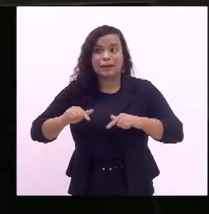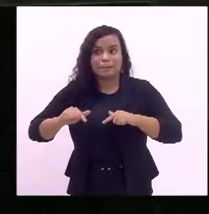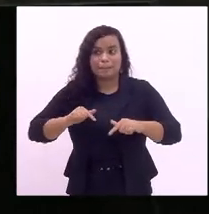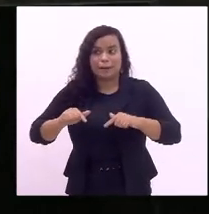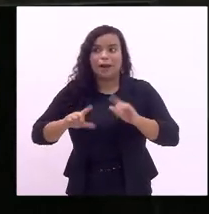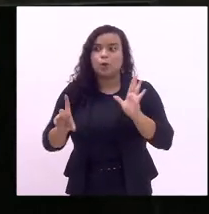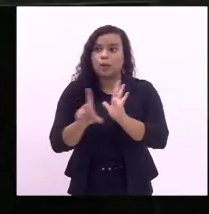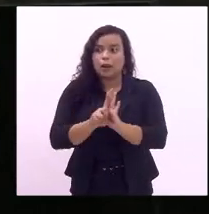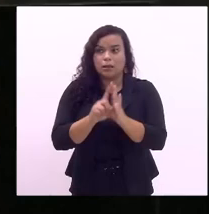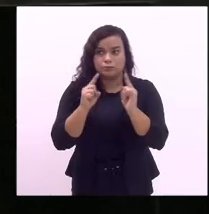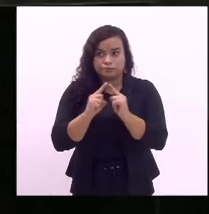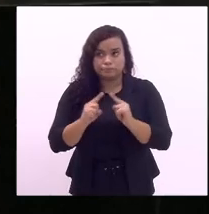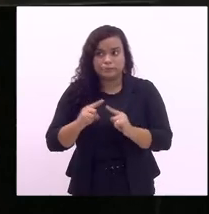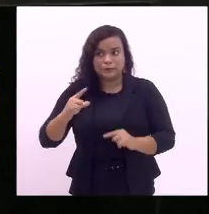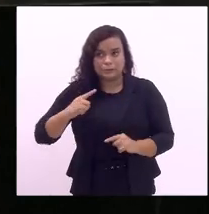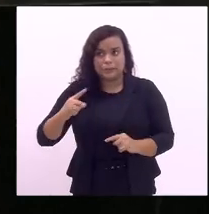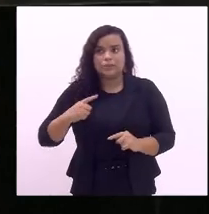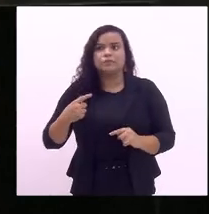lícita.